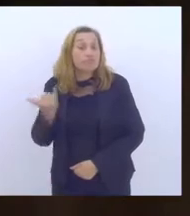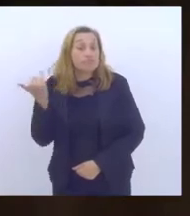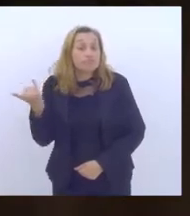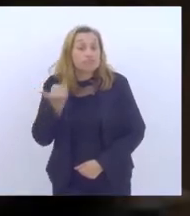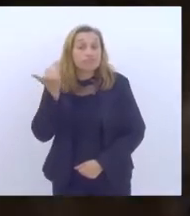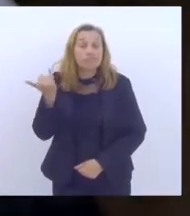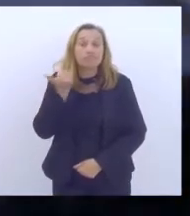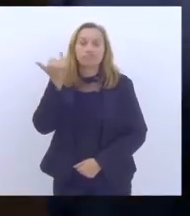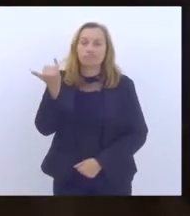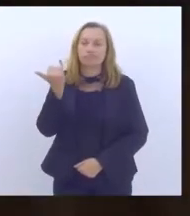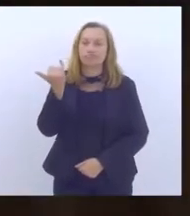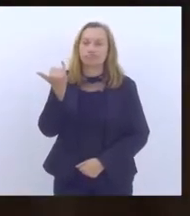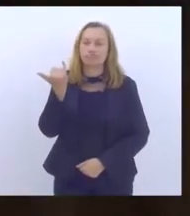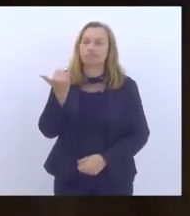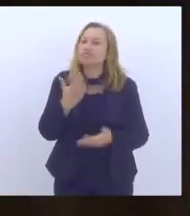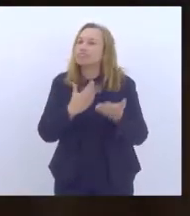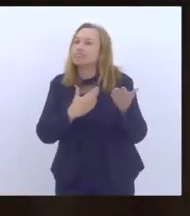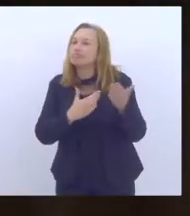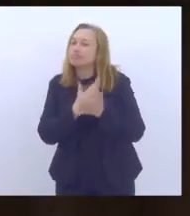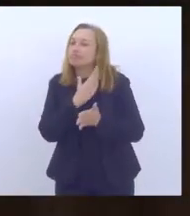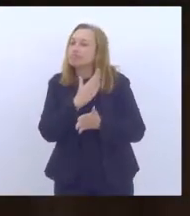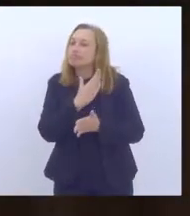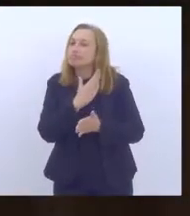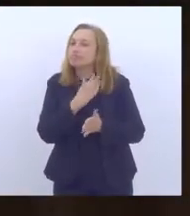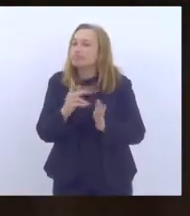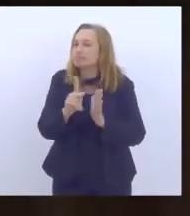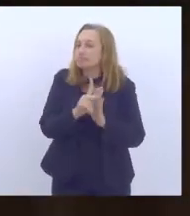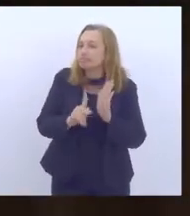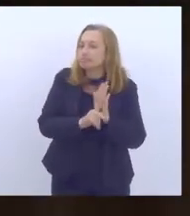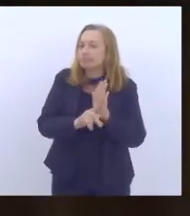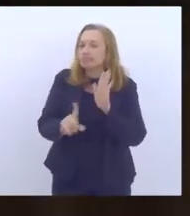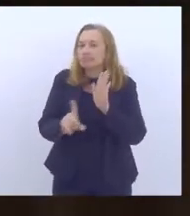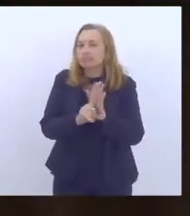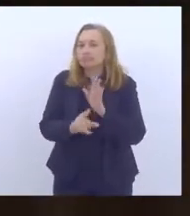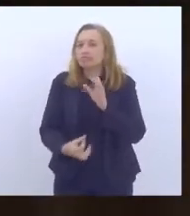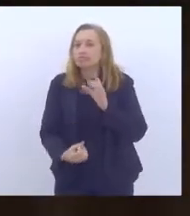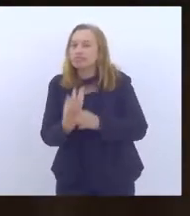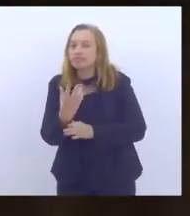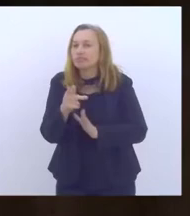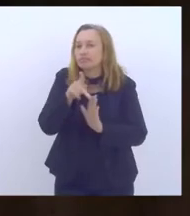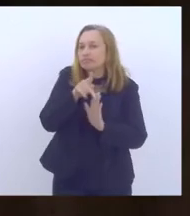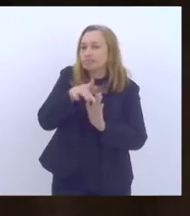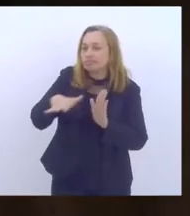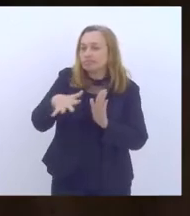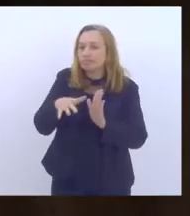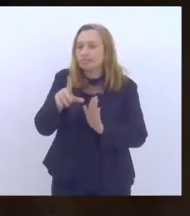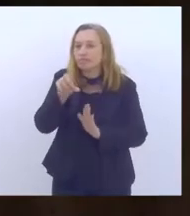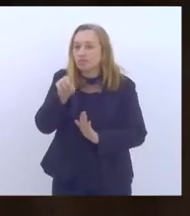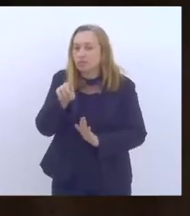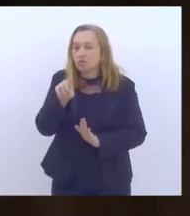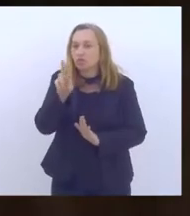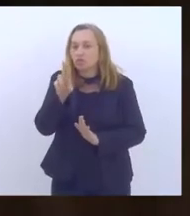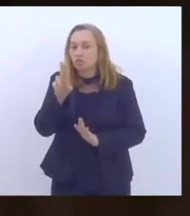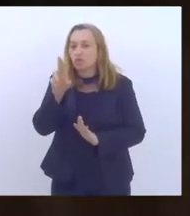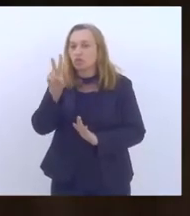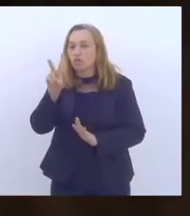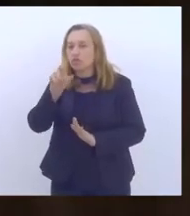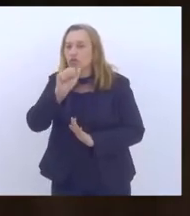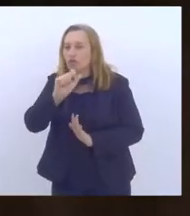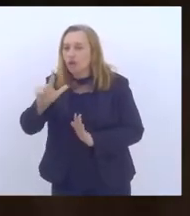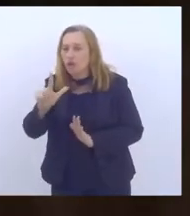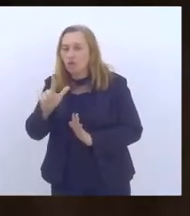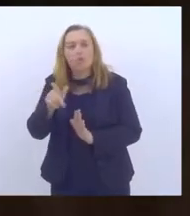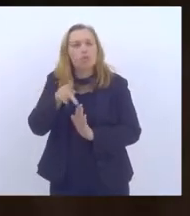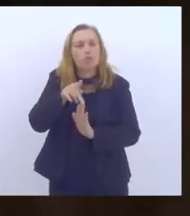importante aprovação do projeto de lei que cria o protocolo Durval Teófilo um